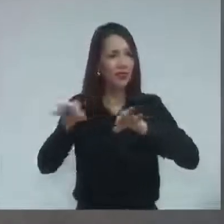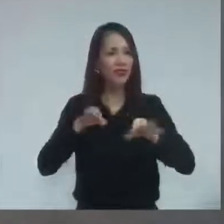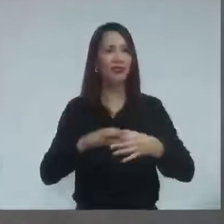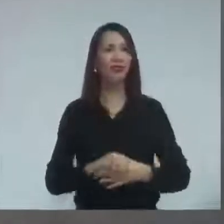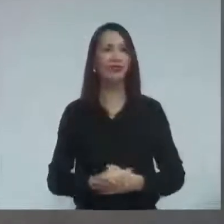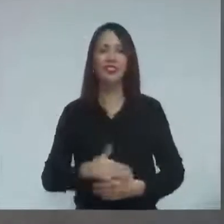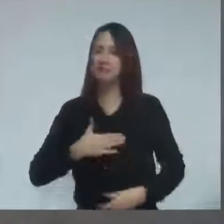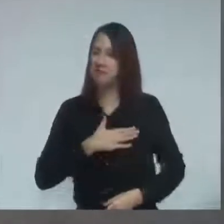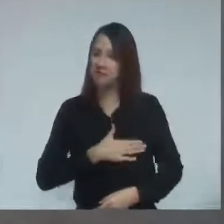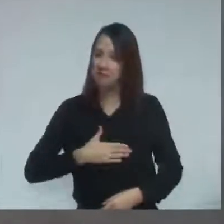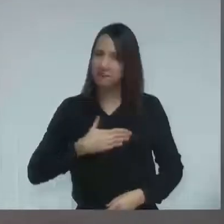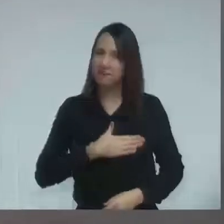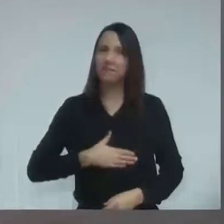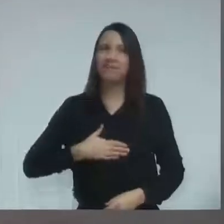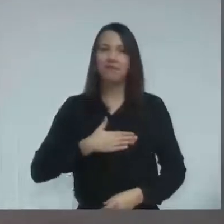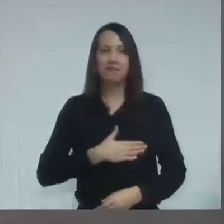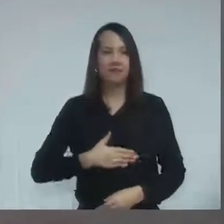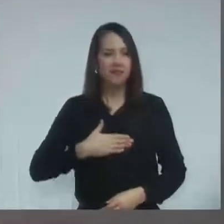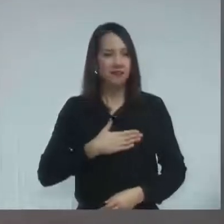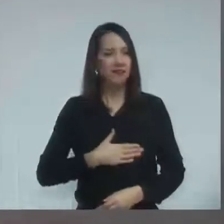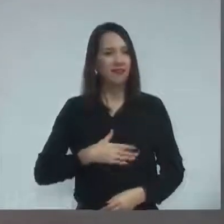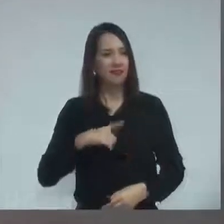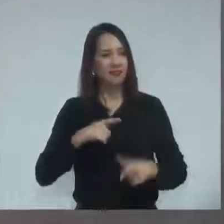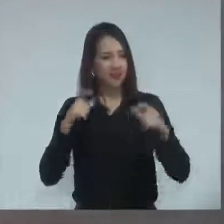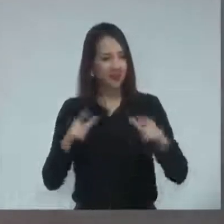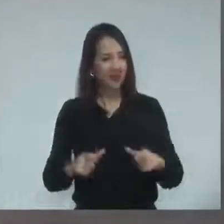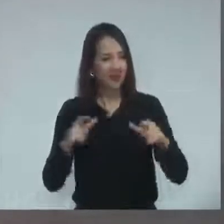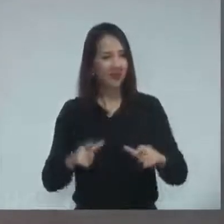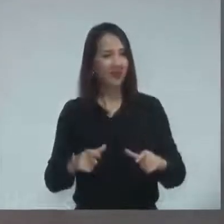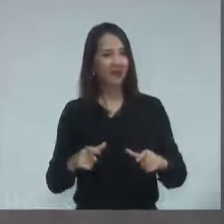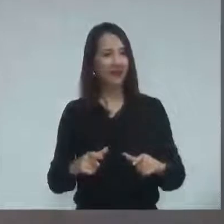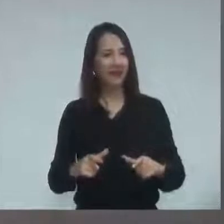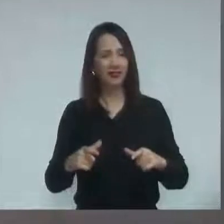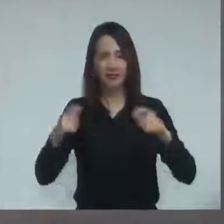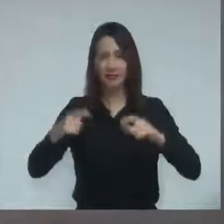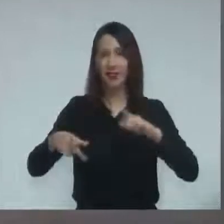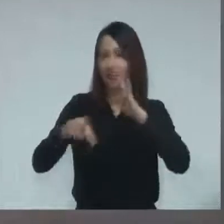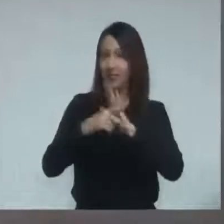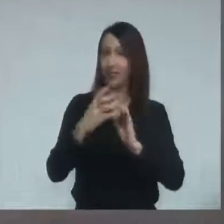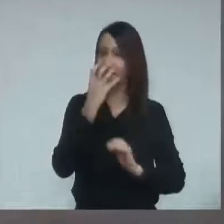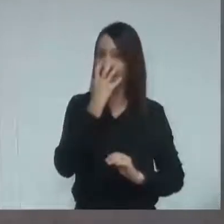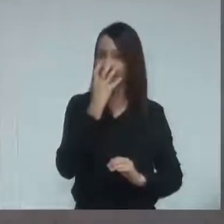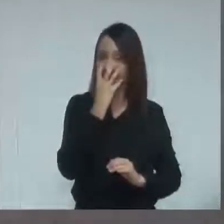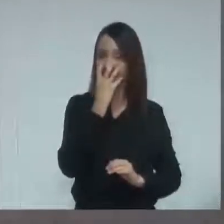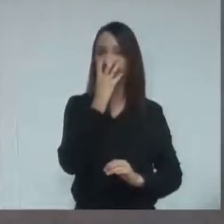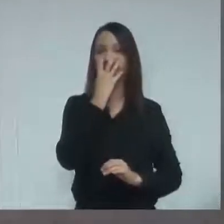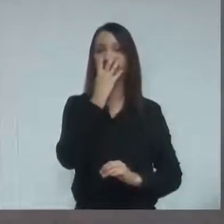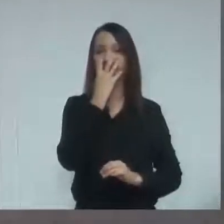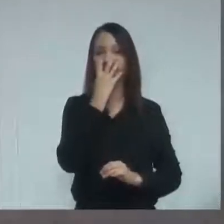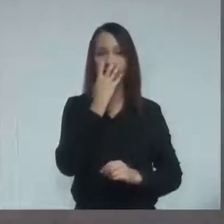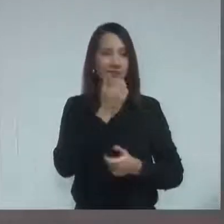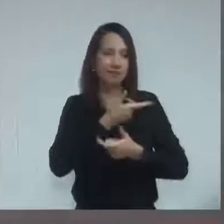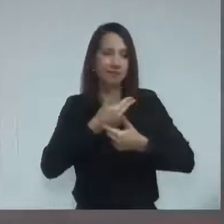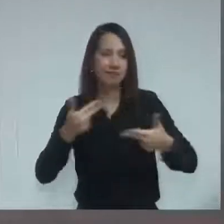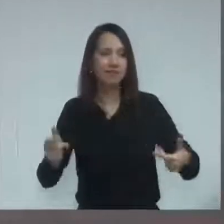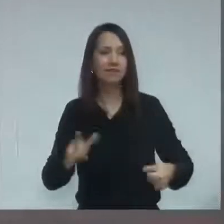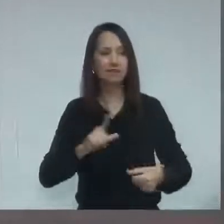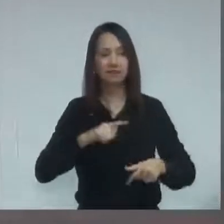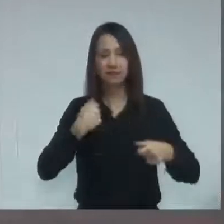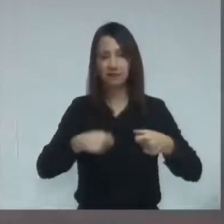Sou favorável a ter um espaço, um canil, enfim, é algo que a prefeitura já devia ter feito.